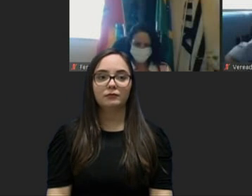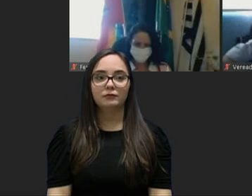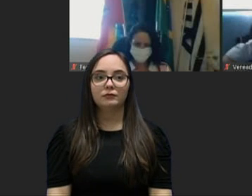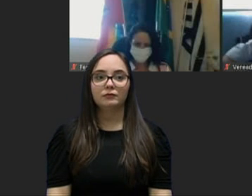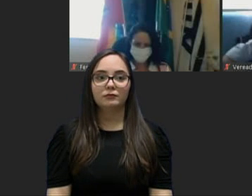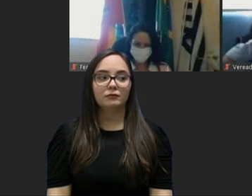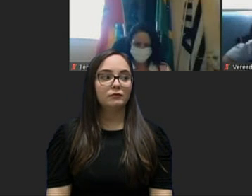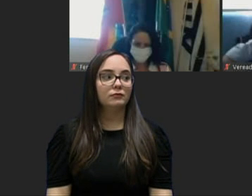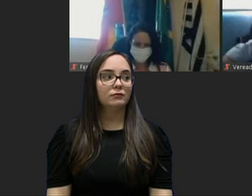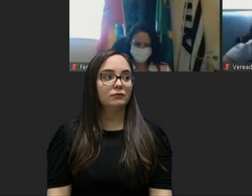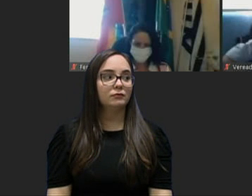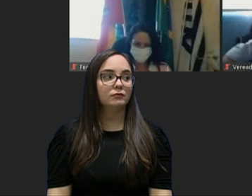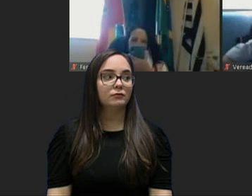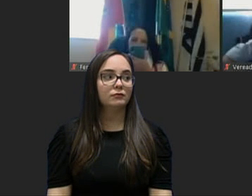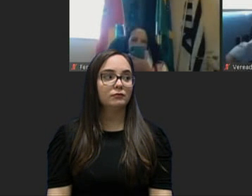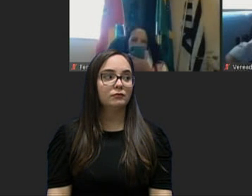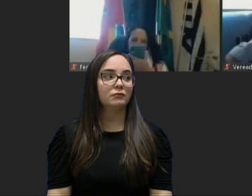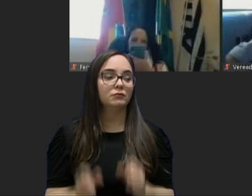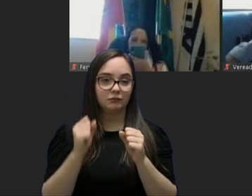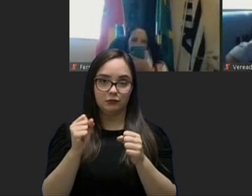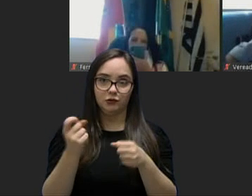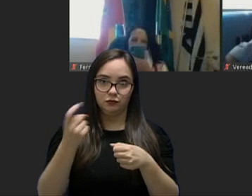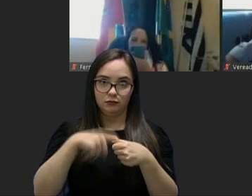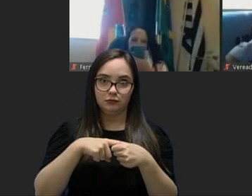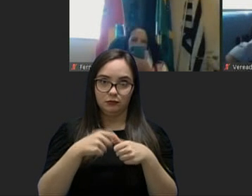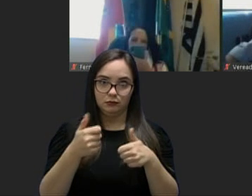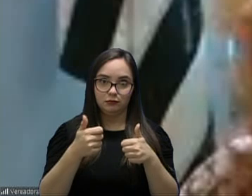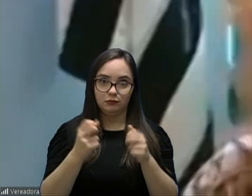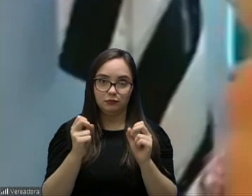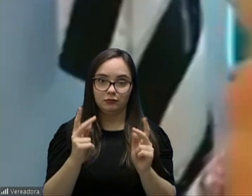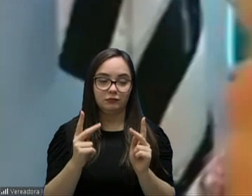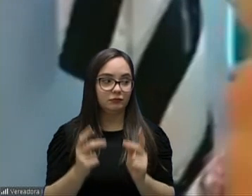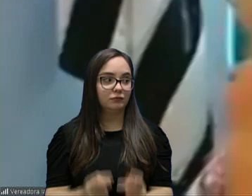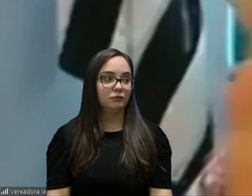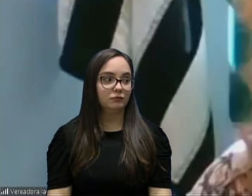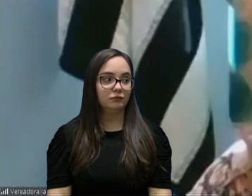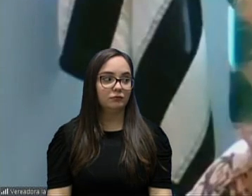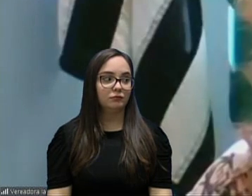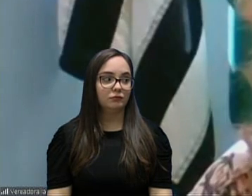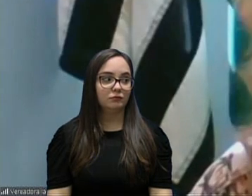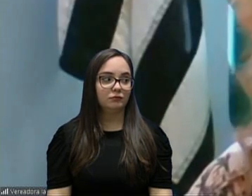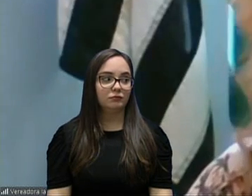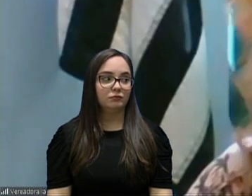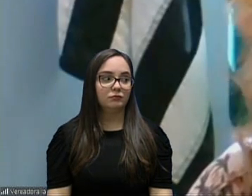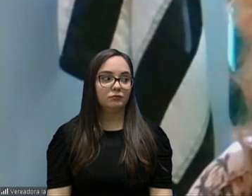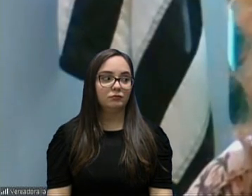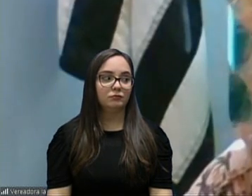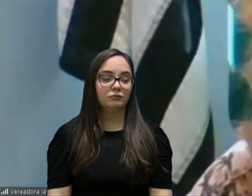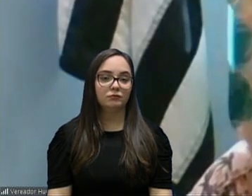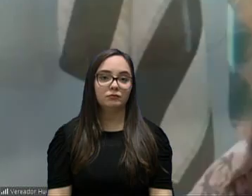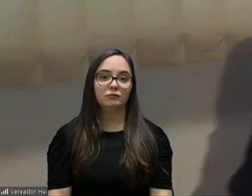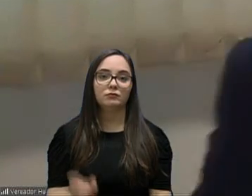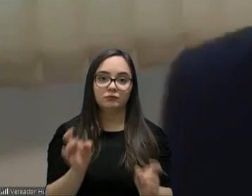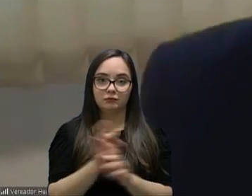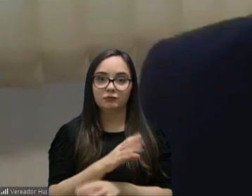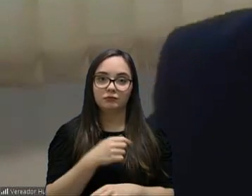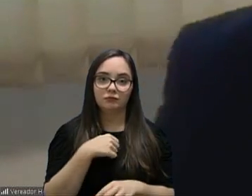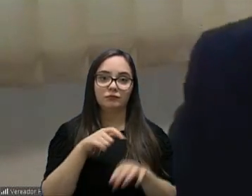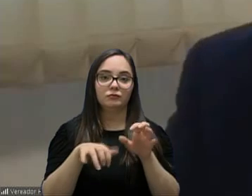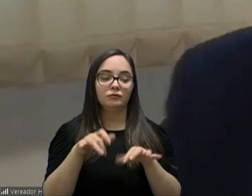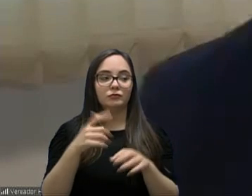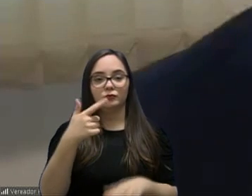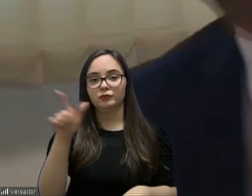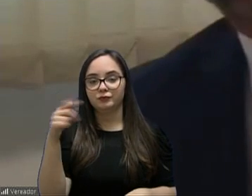Tá bem. Tá bom? Podemos voltar então, gente? Vou ter que sair daqui e falar com o vereador. Fecha o seu som aí,